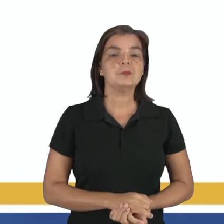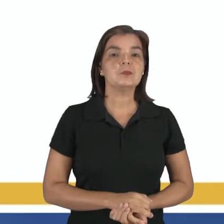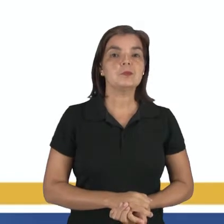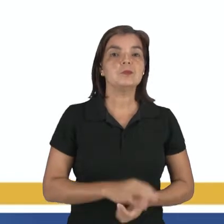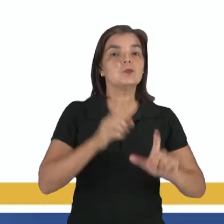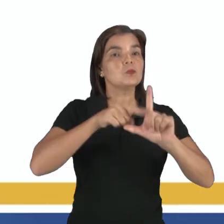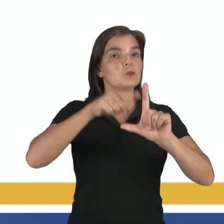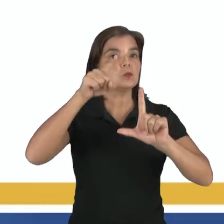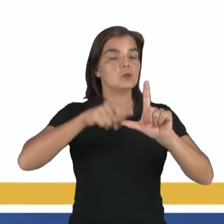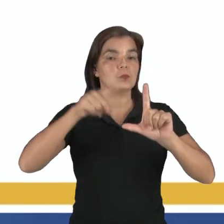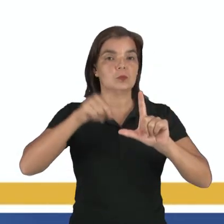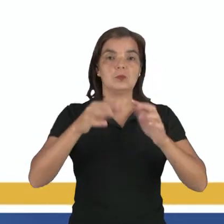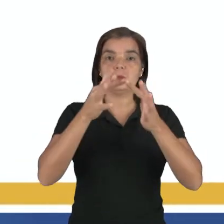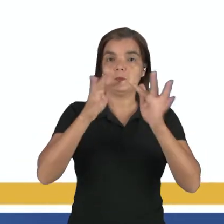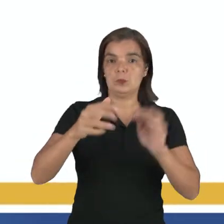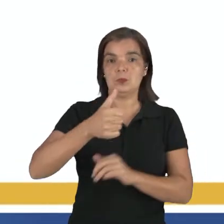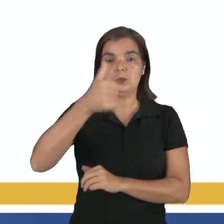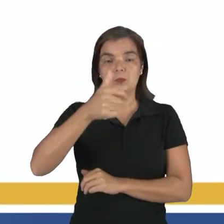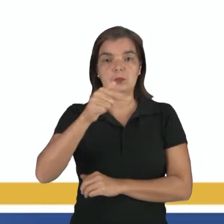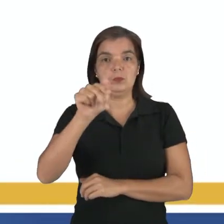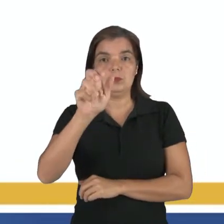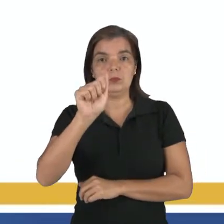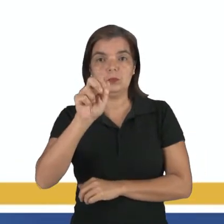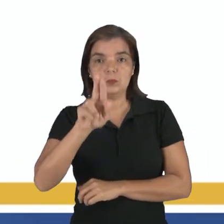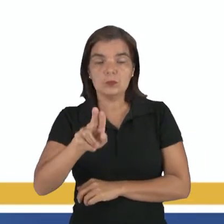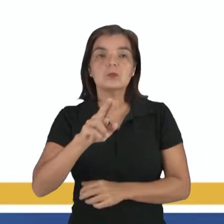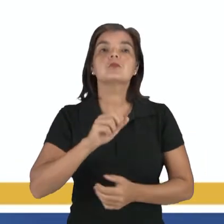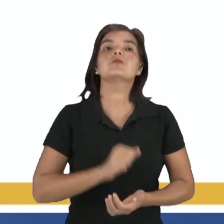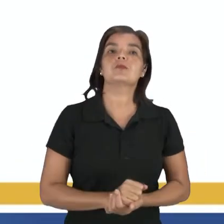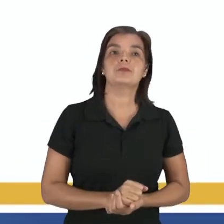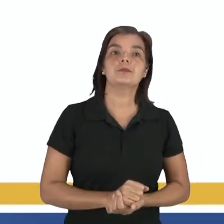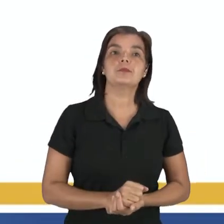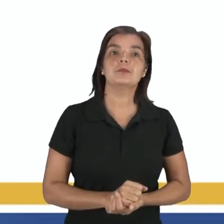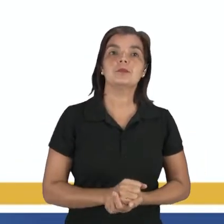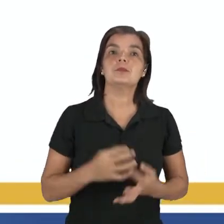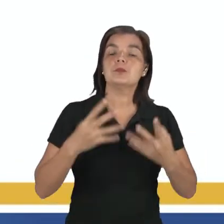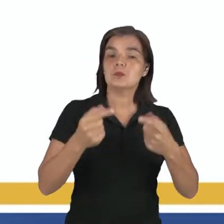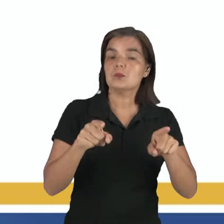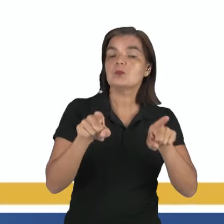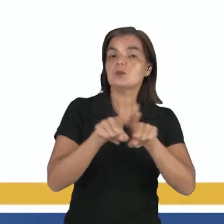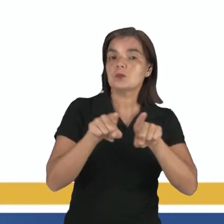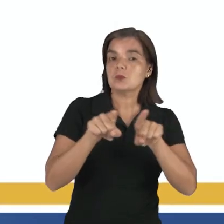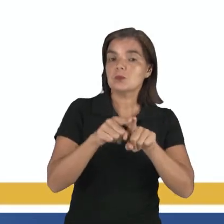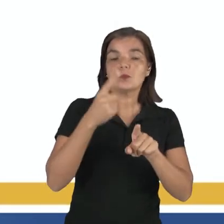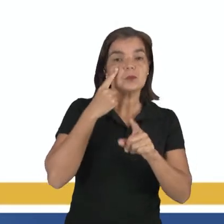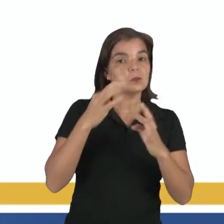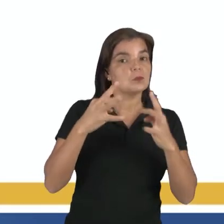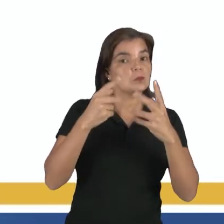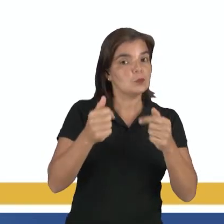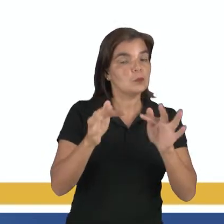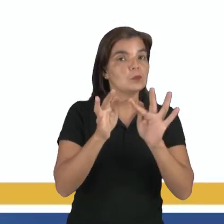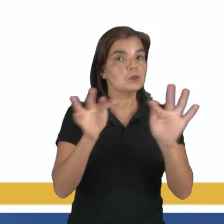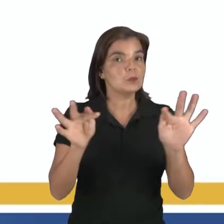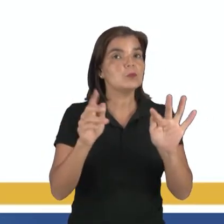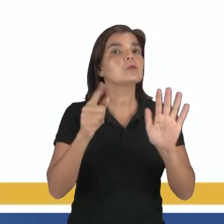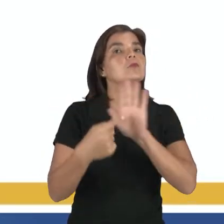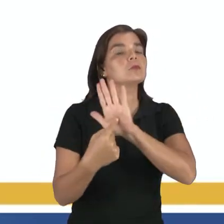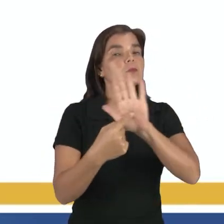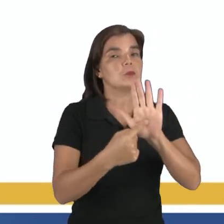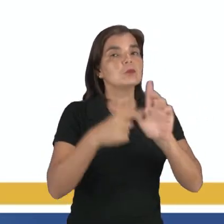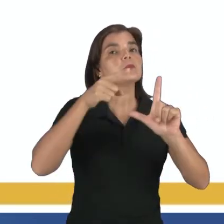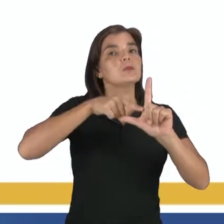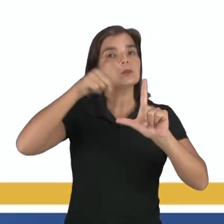O gráfico de função do primeiro grau, toda função pode